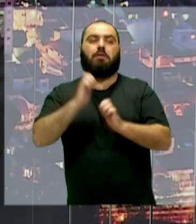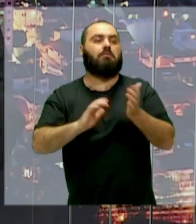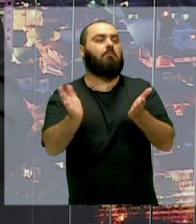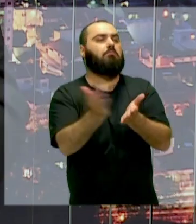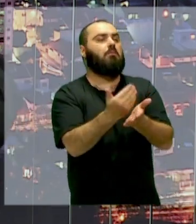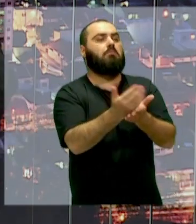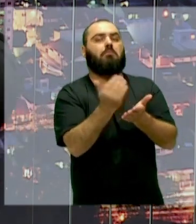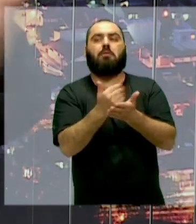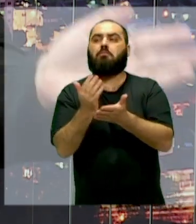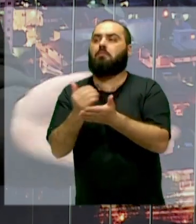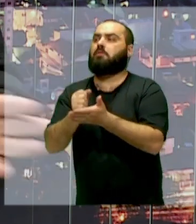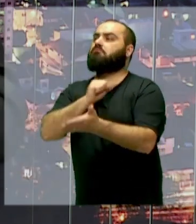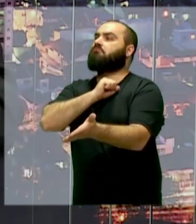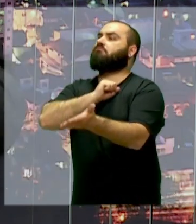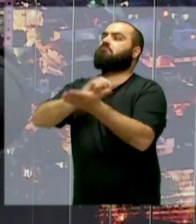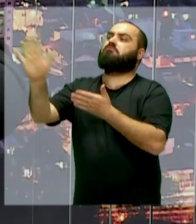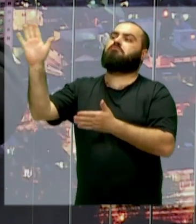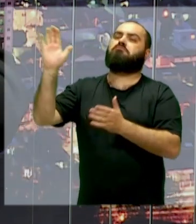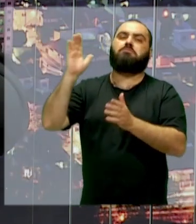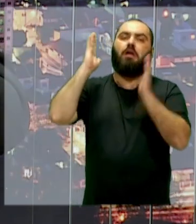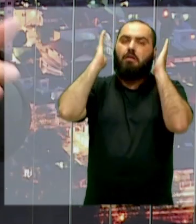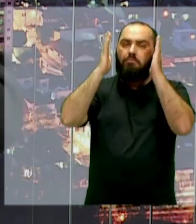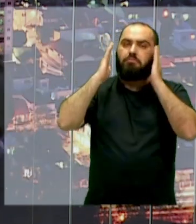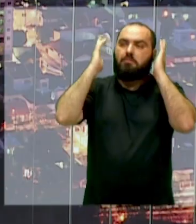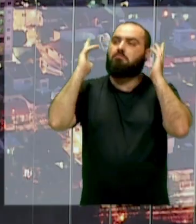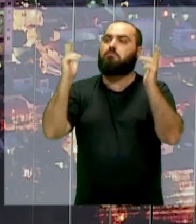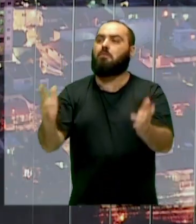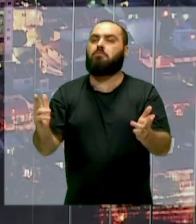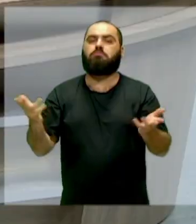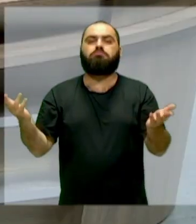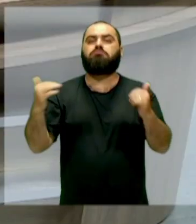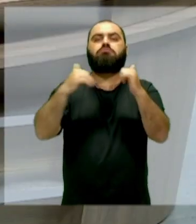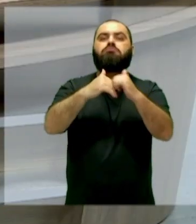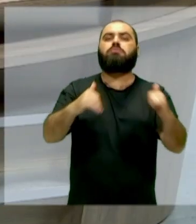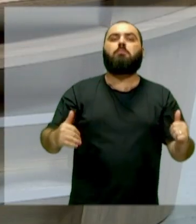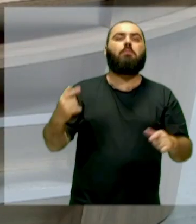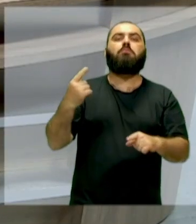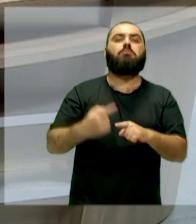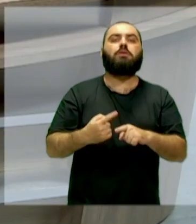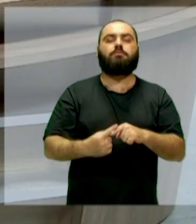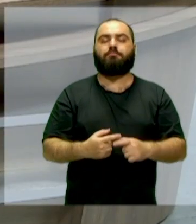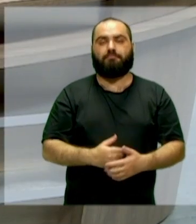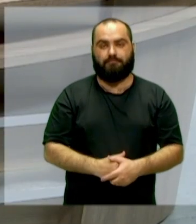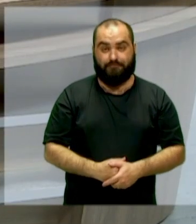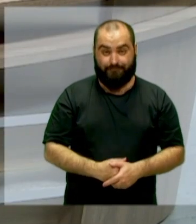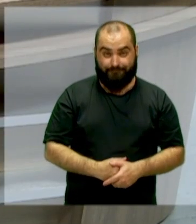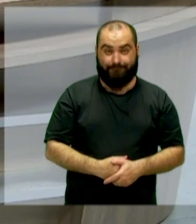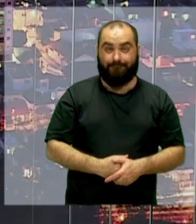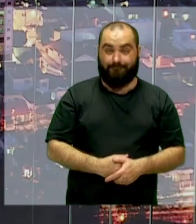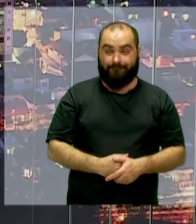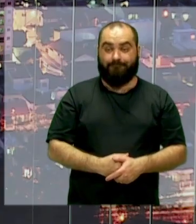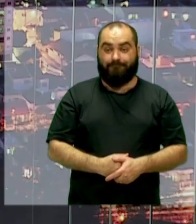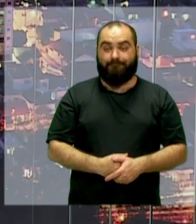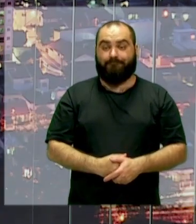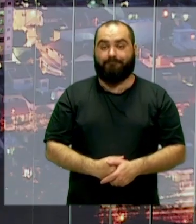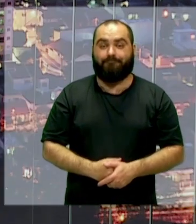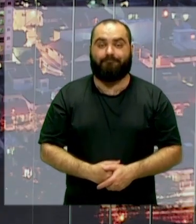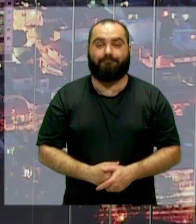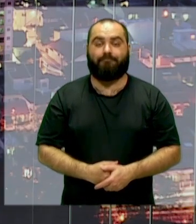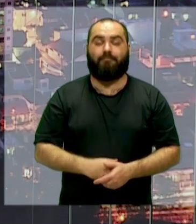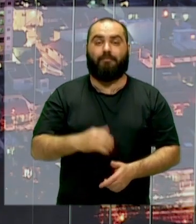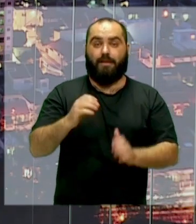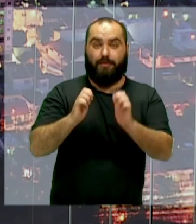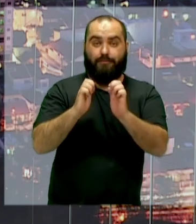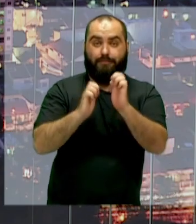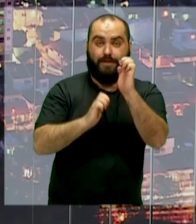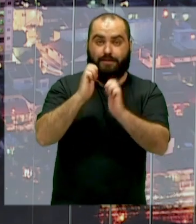tudo junto leva tudo no mesmo caminhão mistura tudo para que que eu vou separar Só que infelizmente Às vezes a ambiental